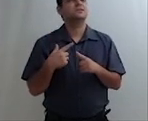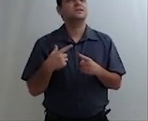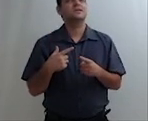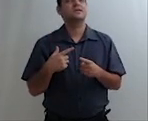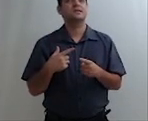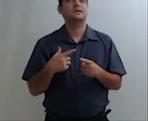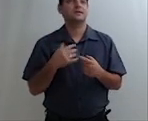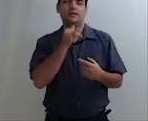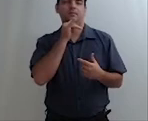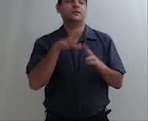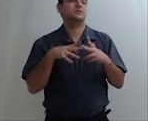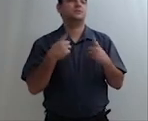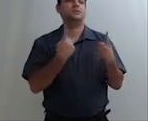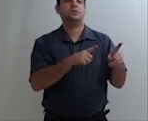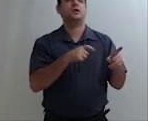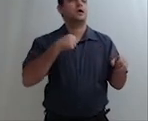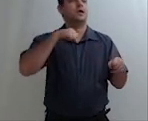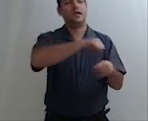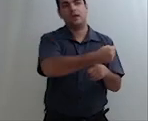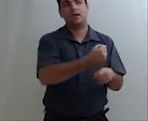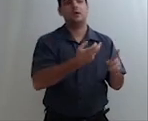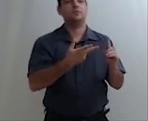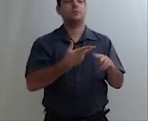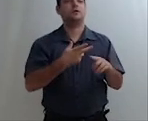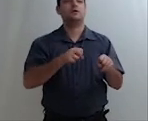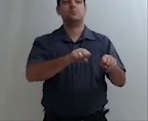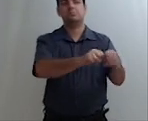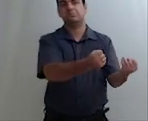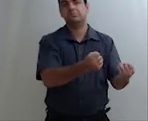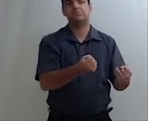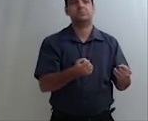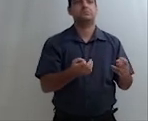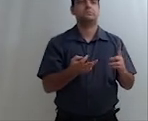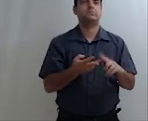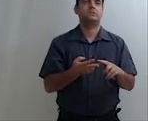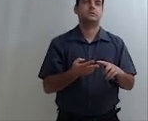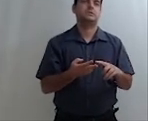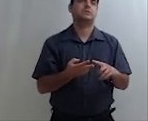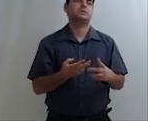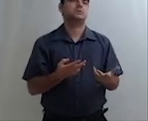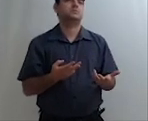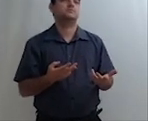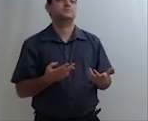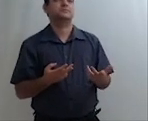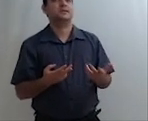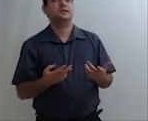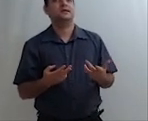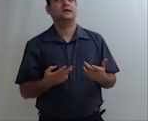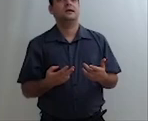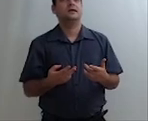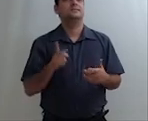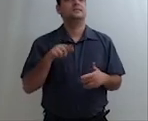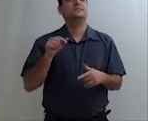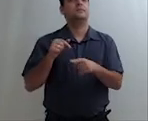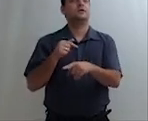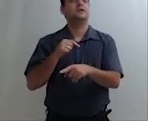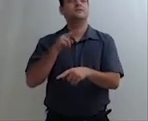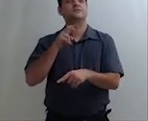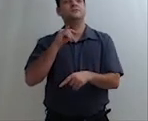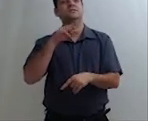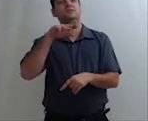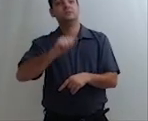contra o patrimônio ou mesmo no em em delitos de outra natureza que a palavra da vítima deve